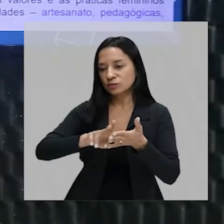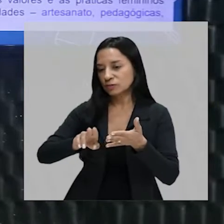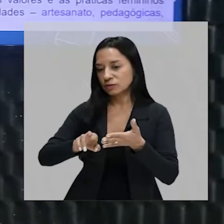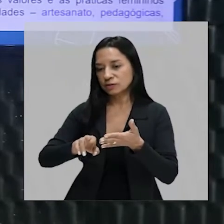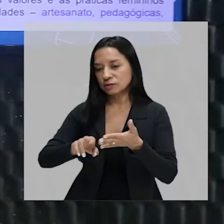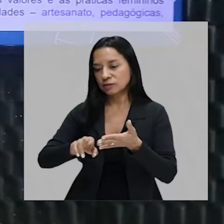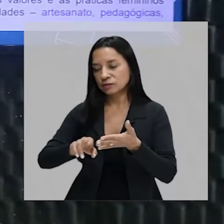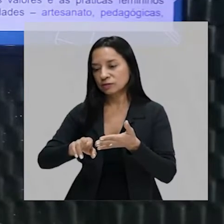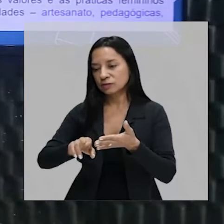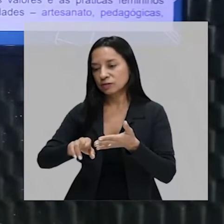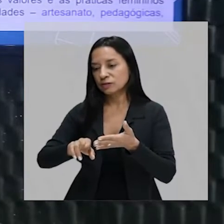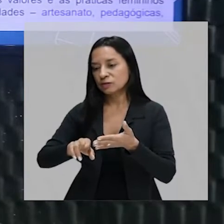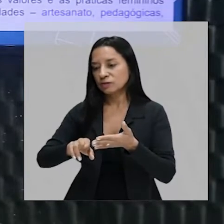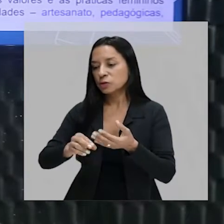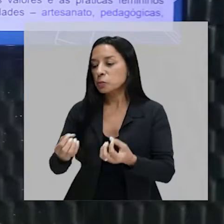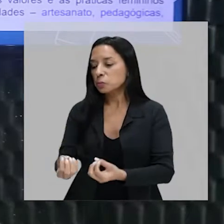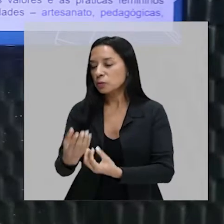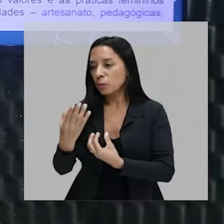excedente